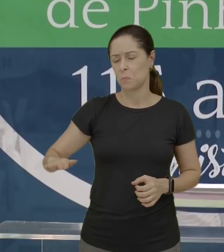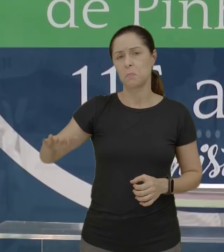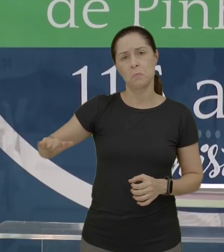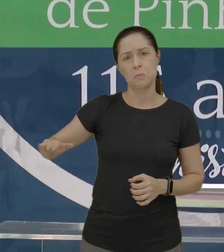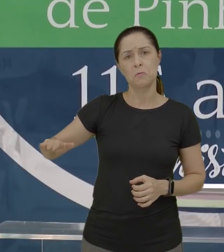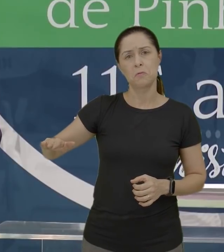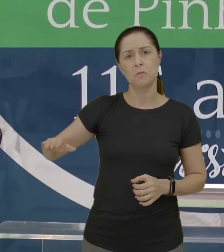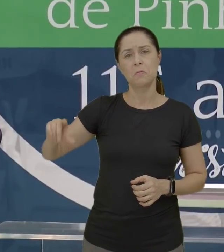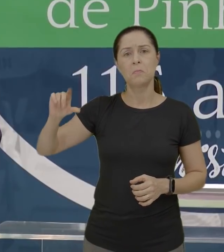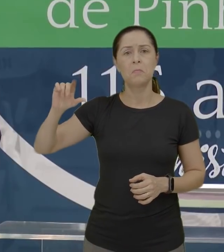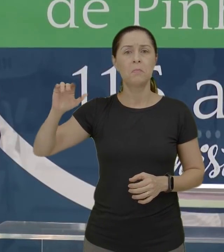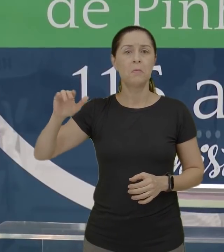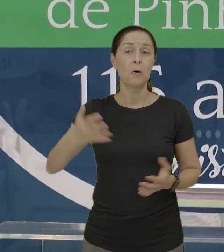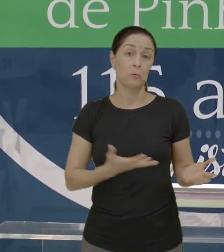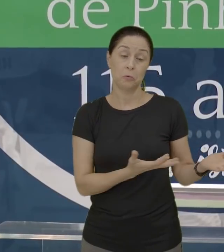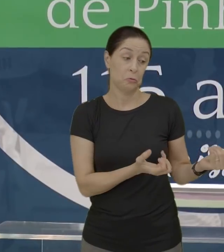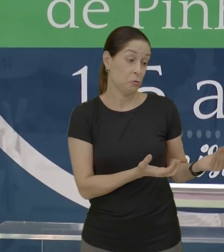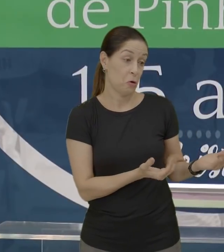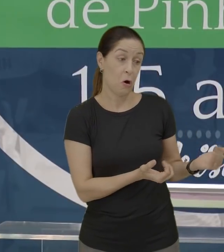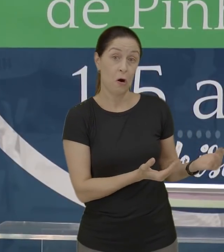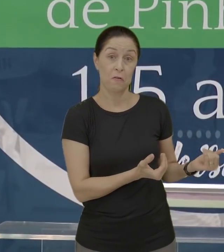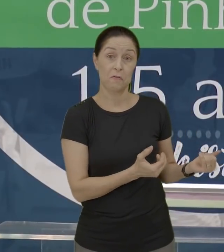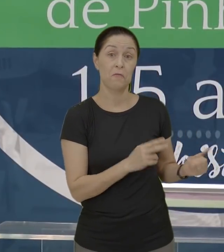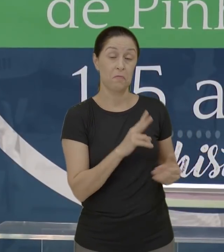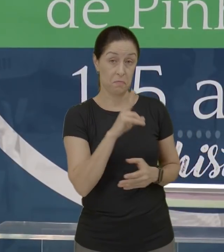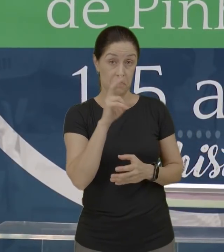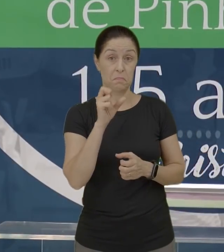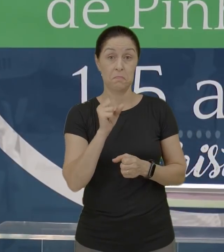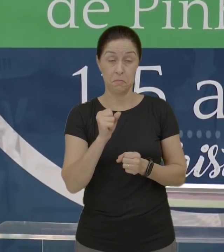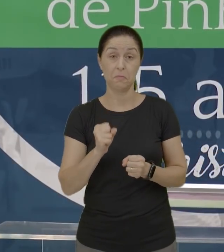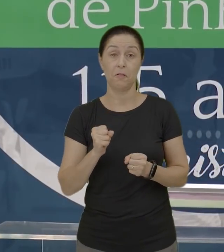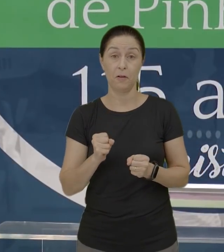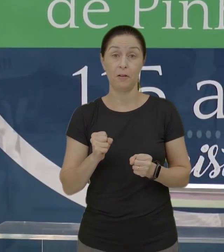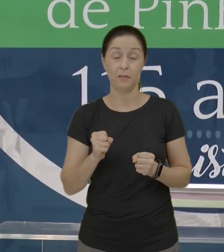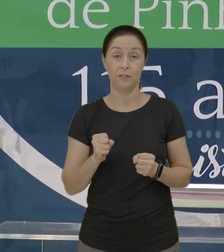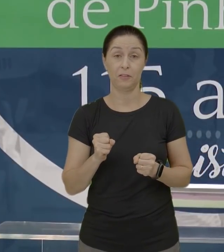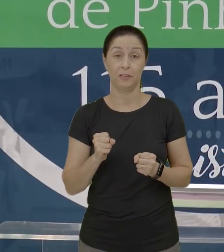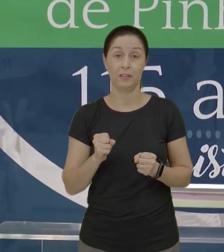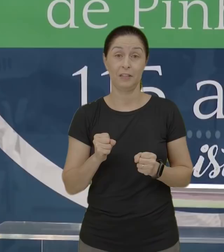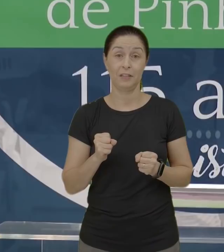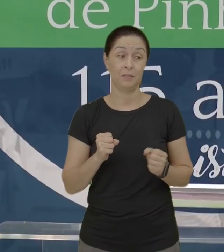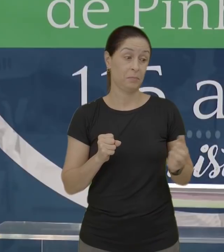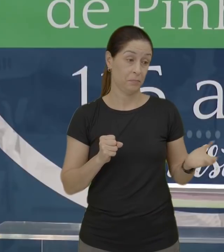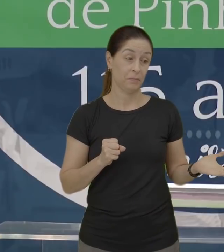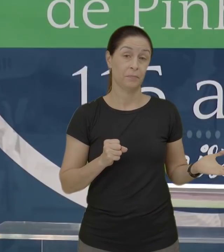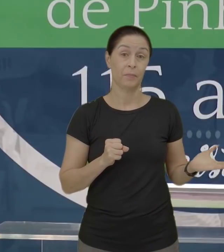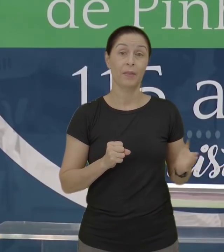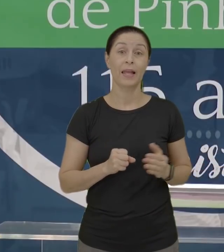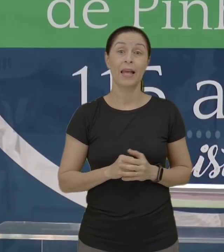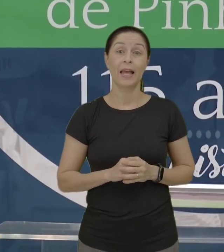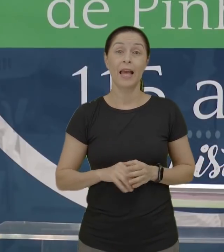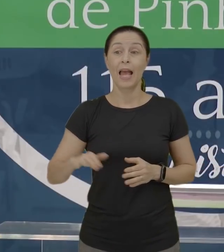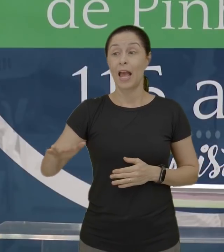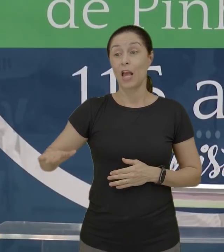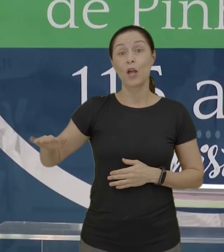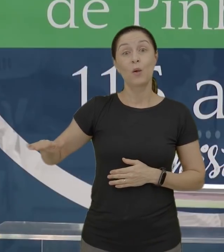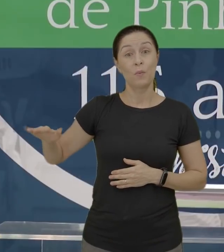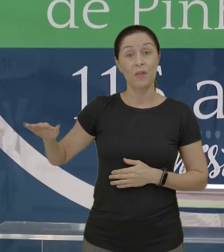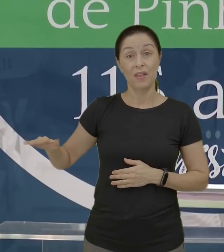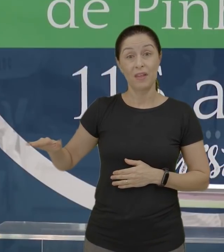Talvez o menino, não? Porque Abraão não pegou o feixe de lenha nas costas. Quem pegou o feixe de lenha nas costas foi o menino, o